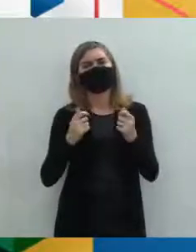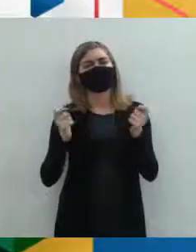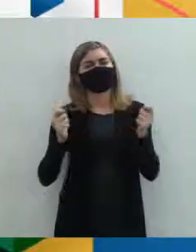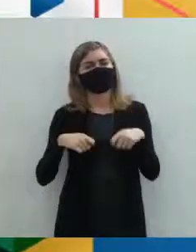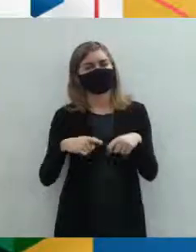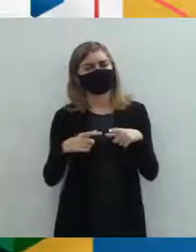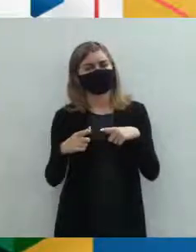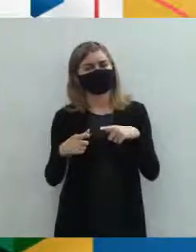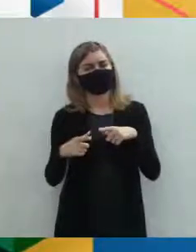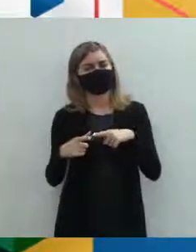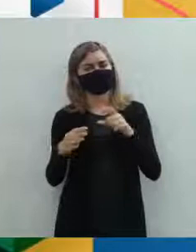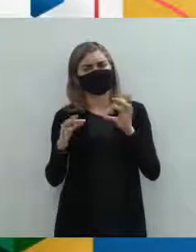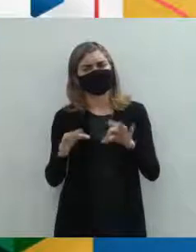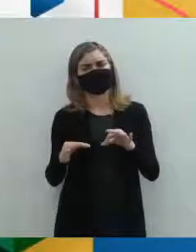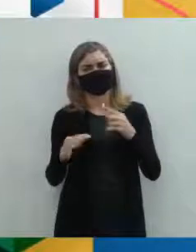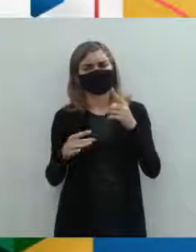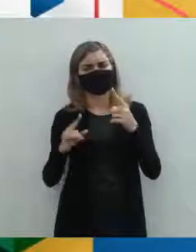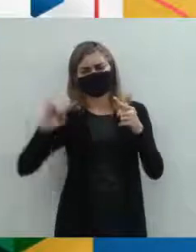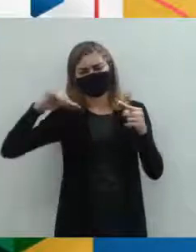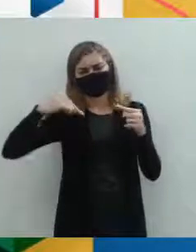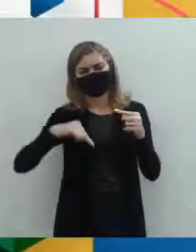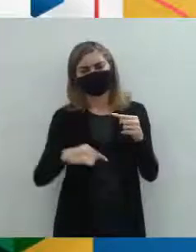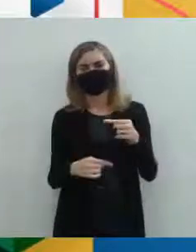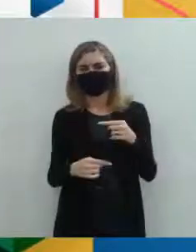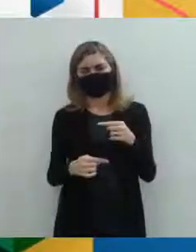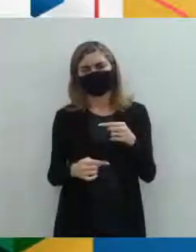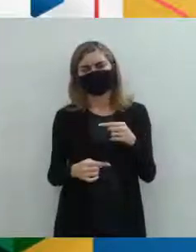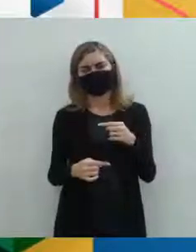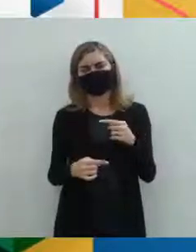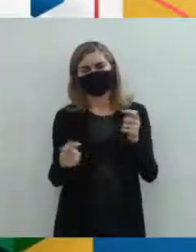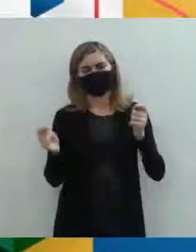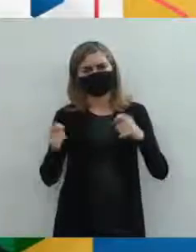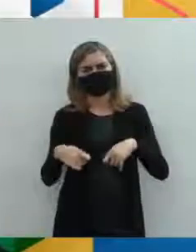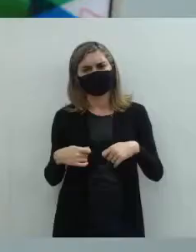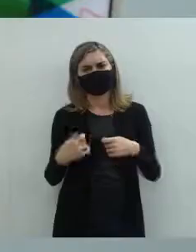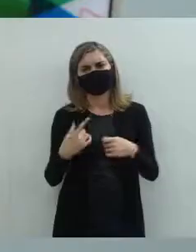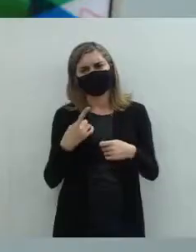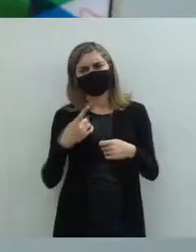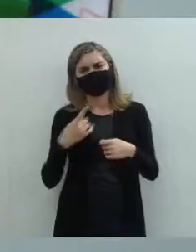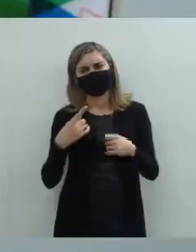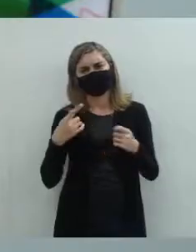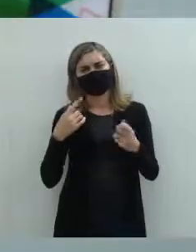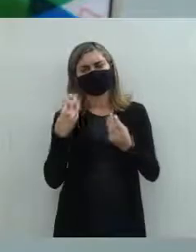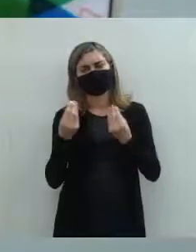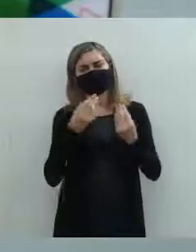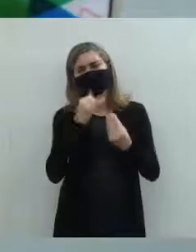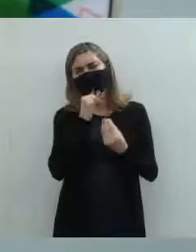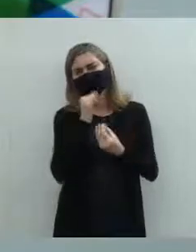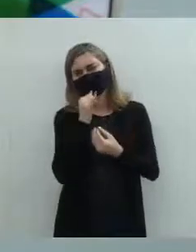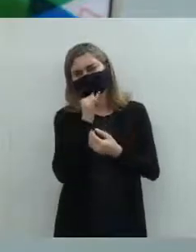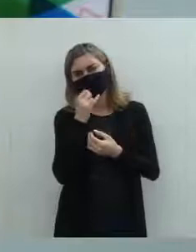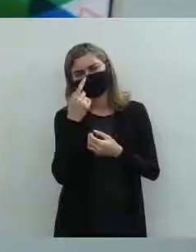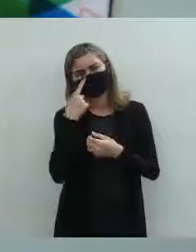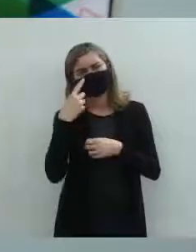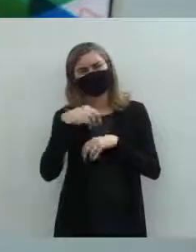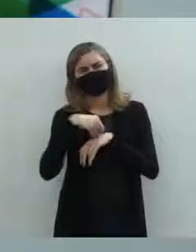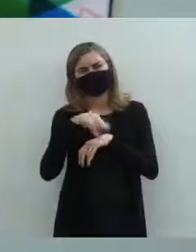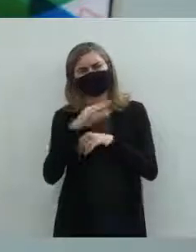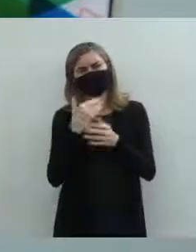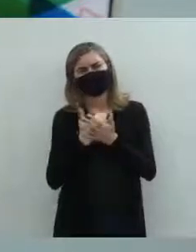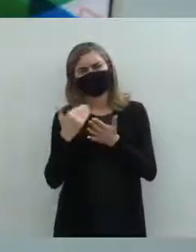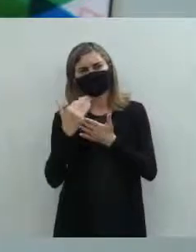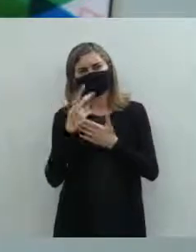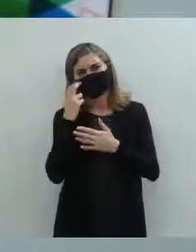a gente tem justamente essa profundidade, tá? Que aí, como exemplo, deixa eu botar um pouquinho mais aqui para